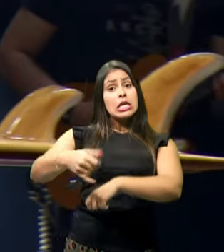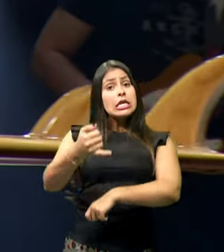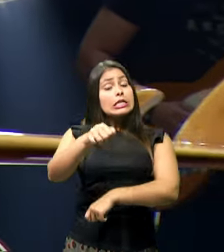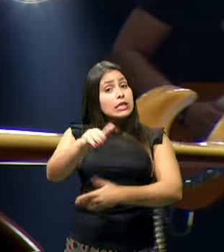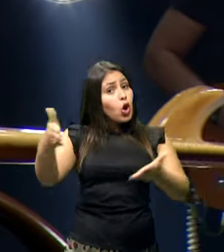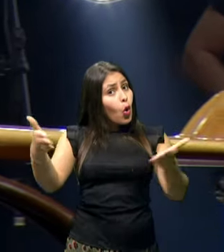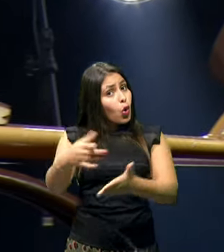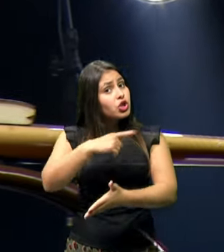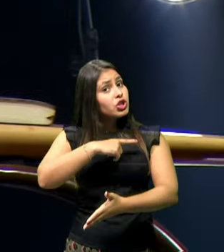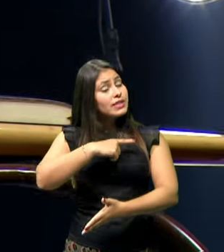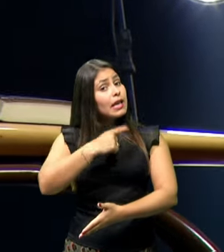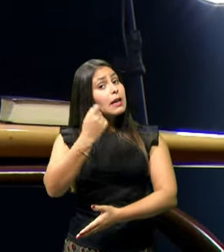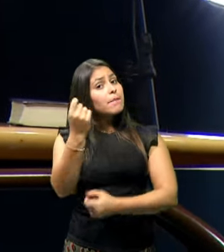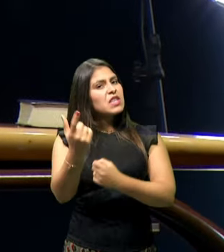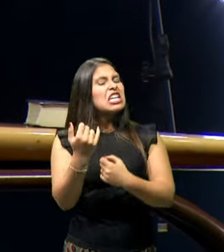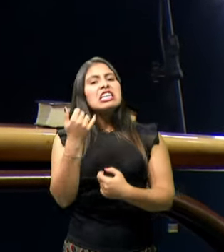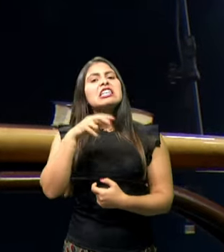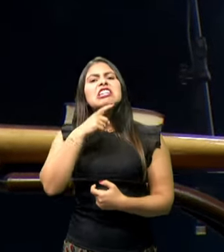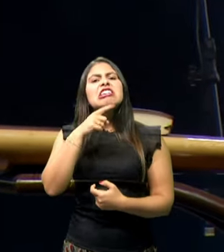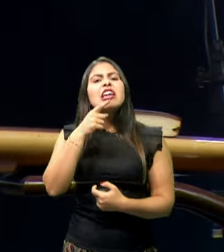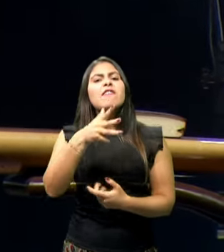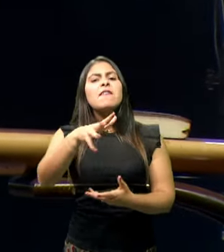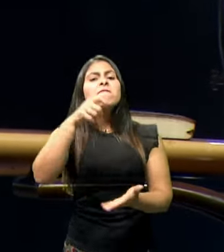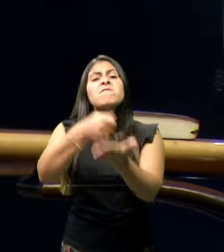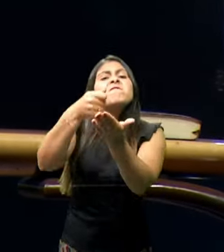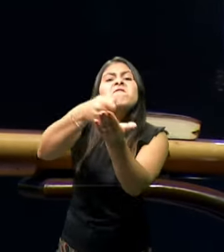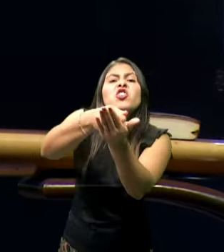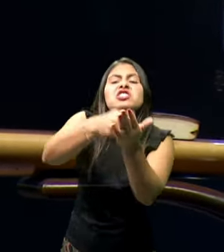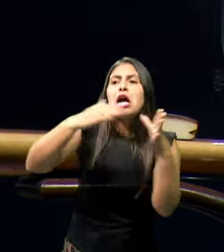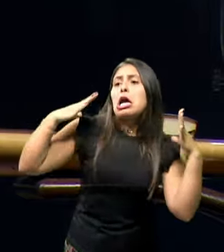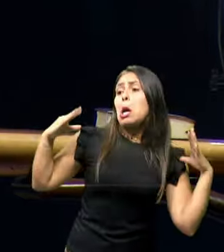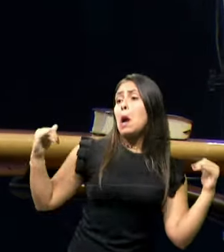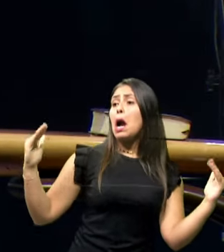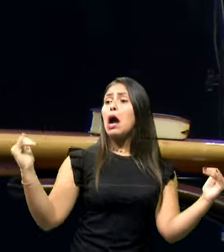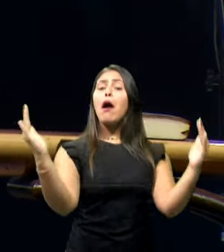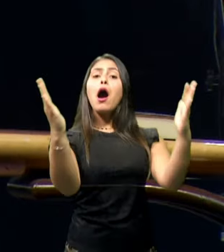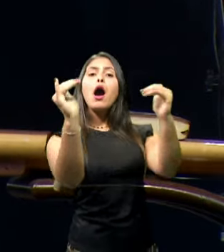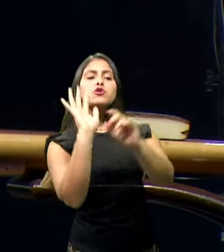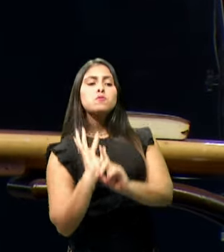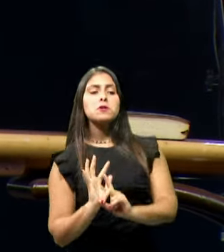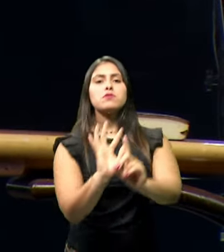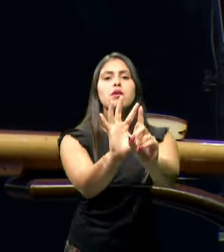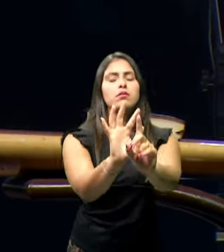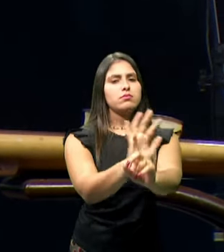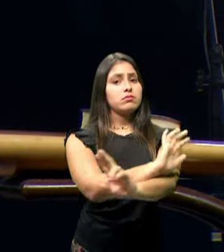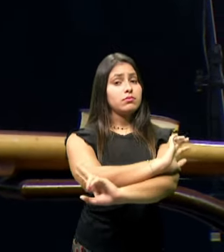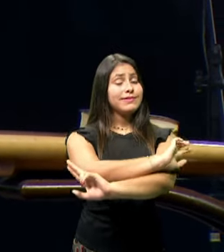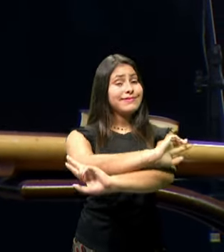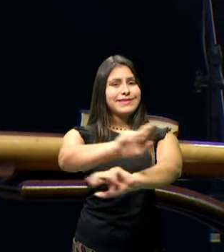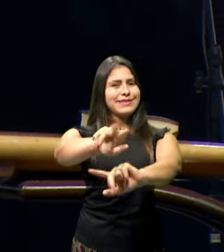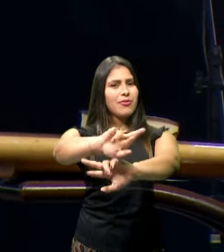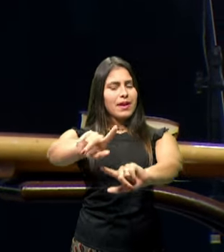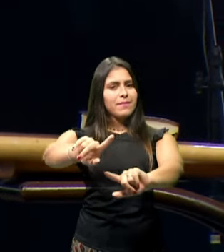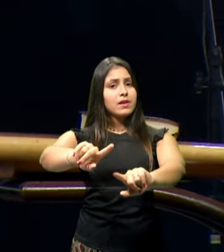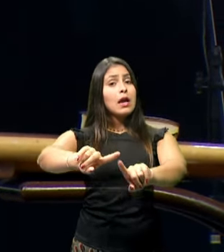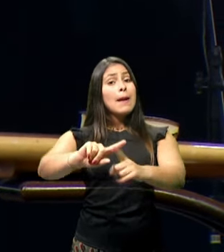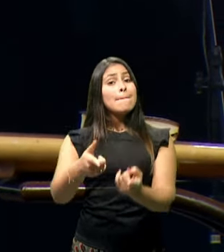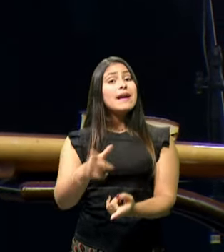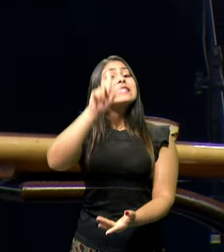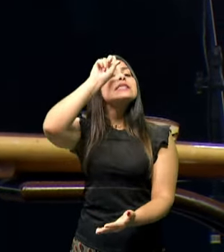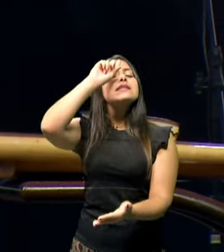nesse lugar tem alguém, ninguém vai te pegar pelo braço, não vai descer anjo para te empurrar do banco. Se hoje você quer entregar a sua